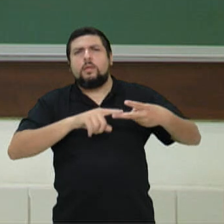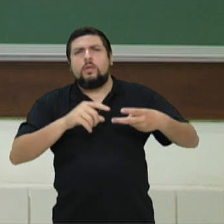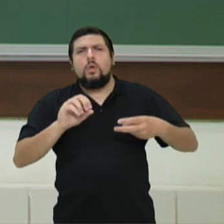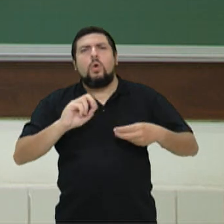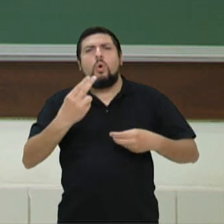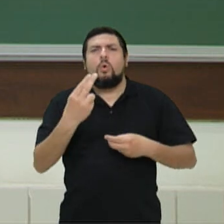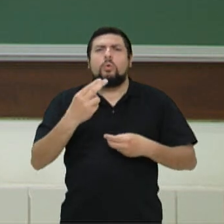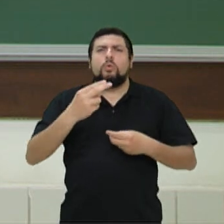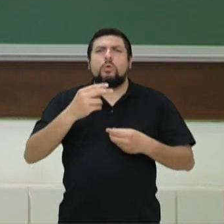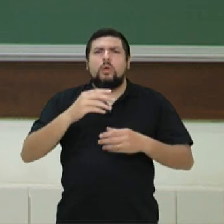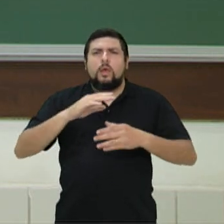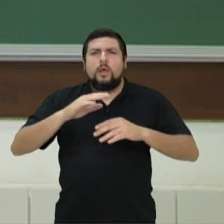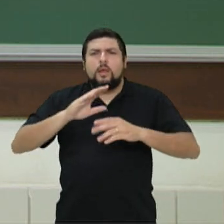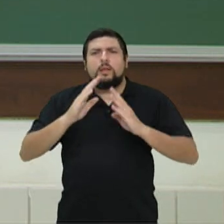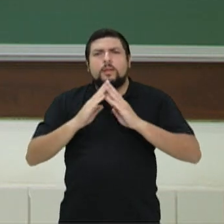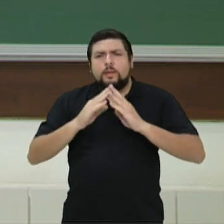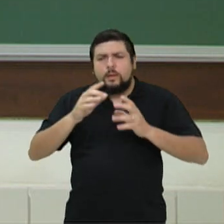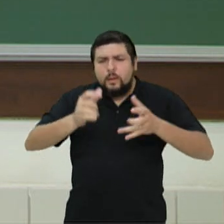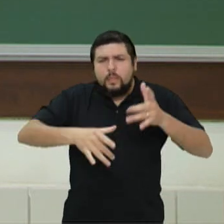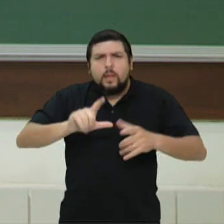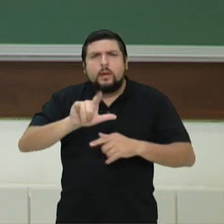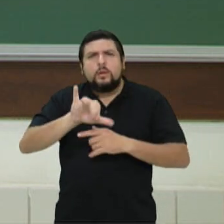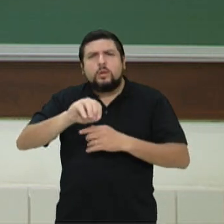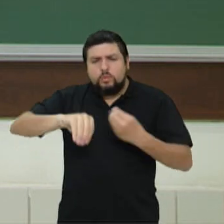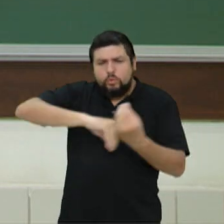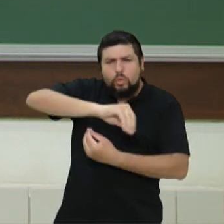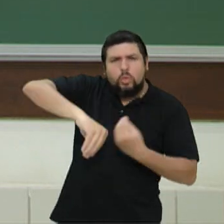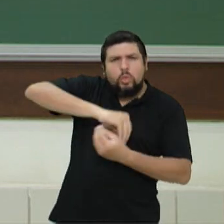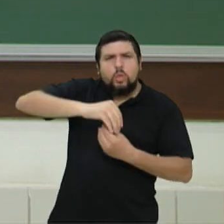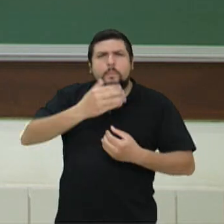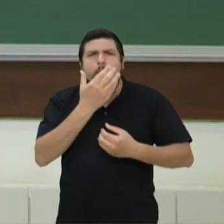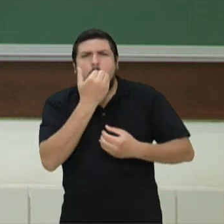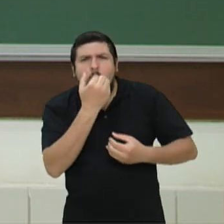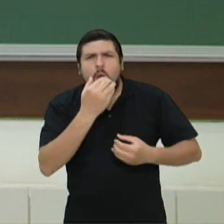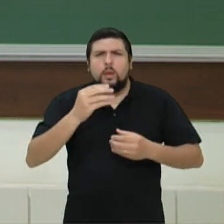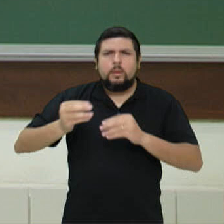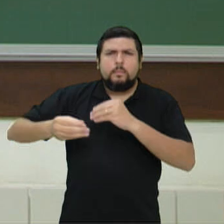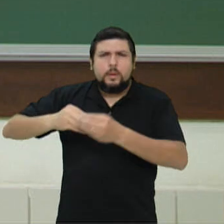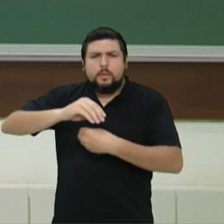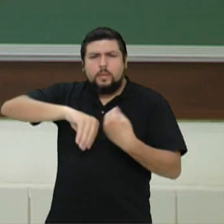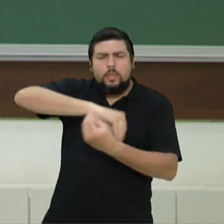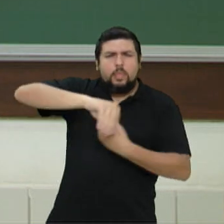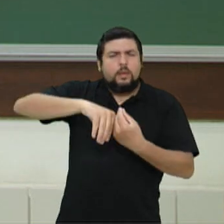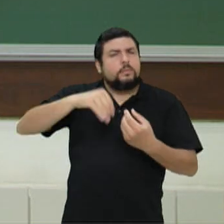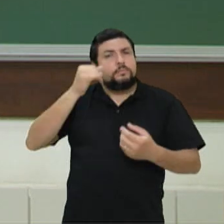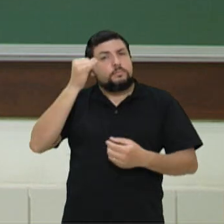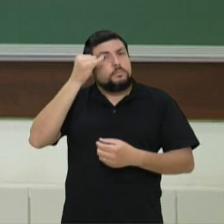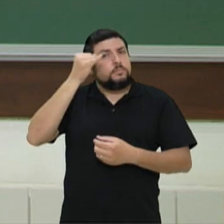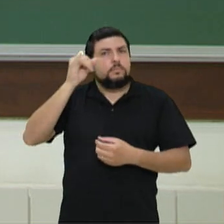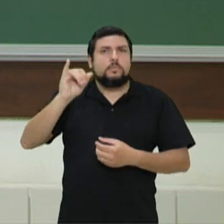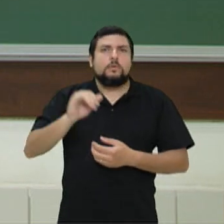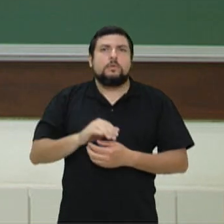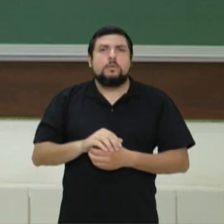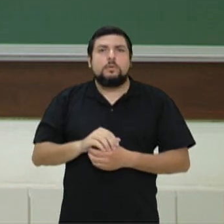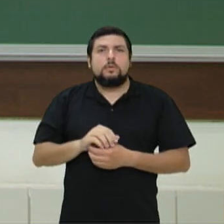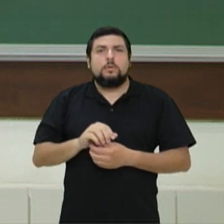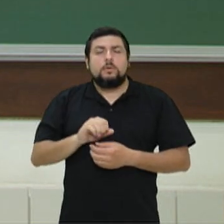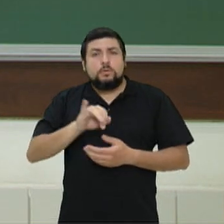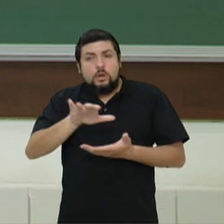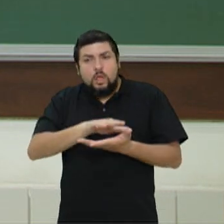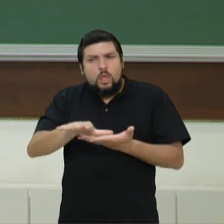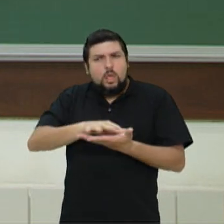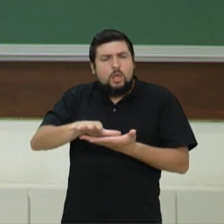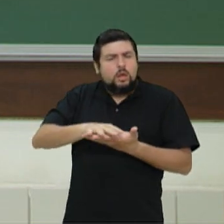a gente vai ajudar o meio ambiente, né? Então, assim, menos lixo, menos lixão, não é